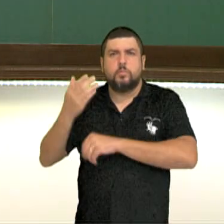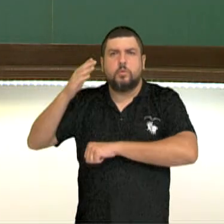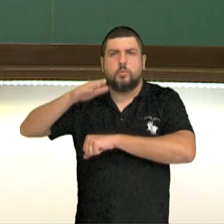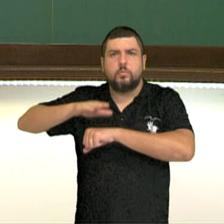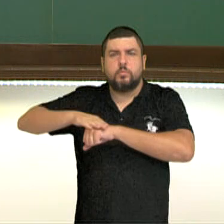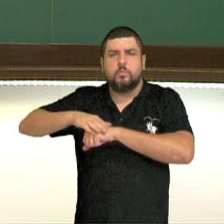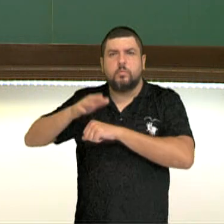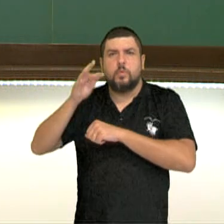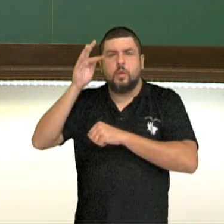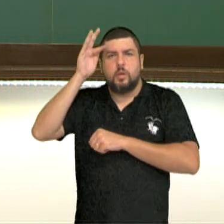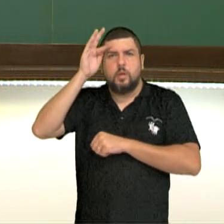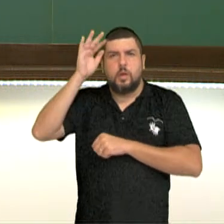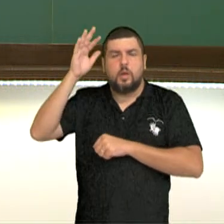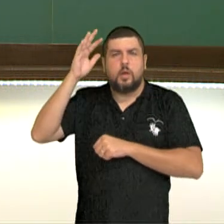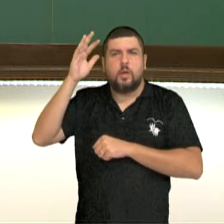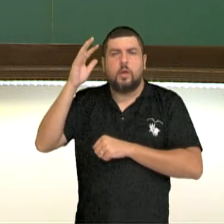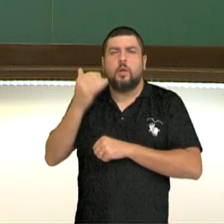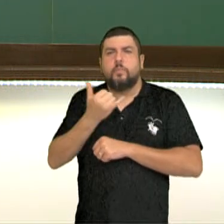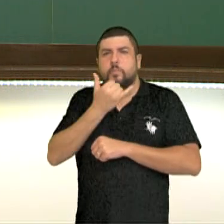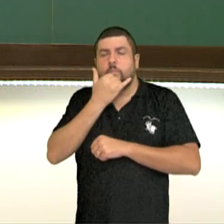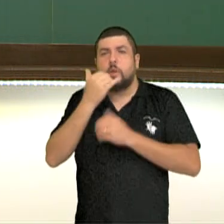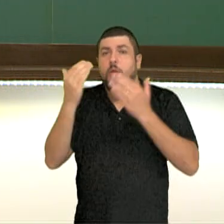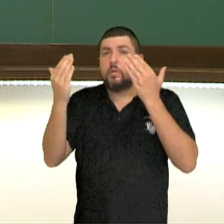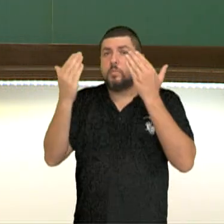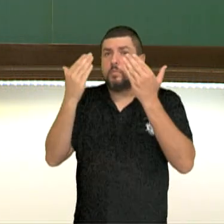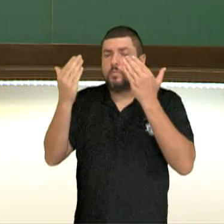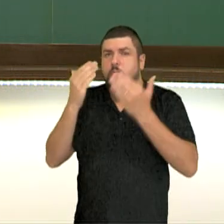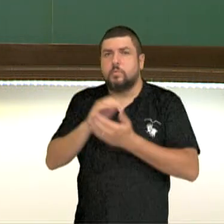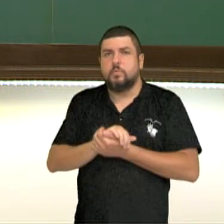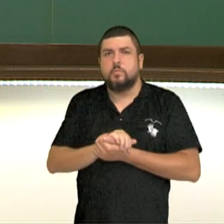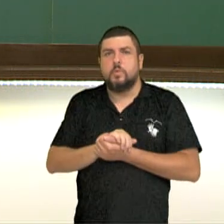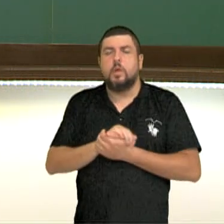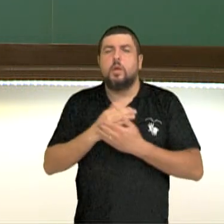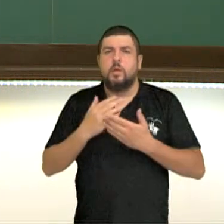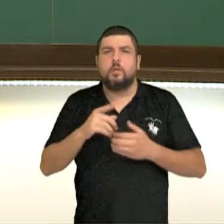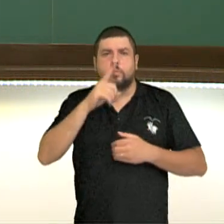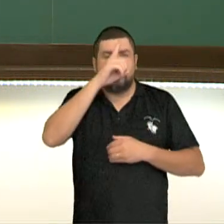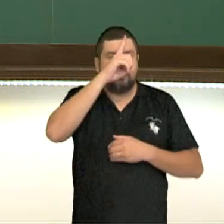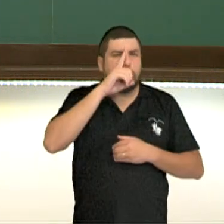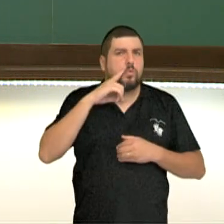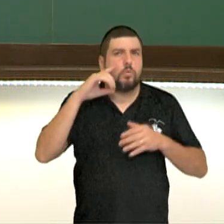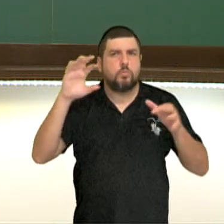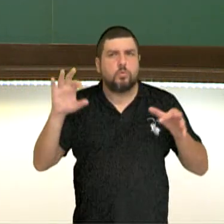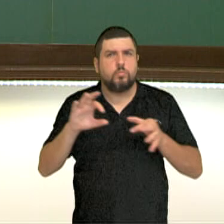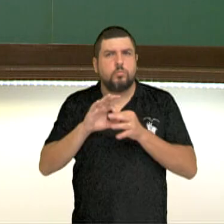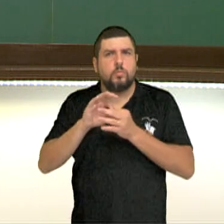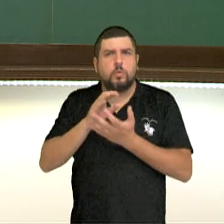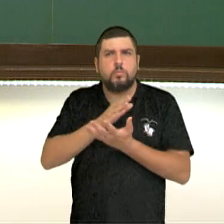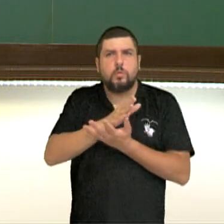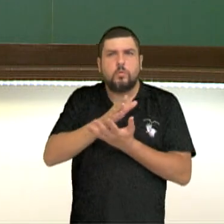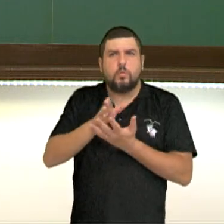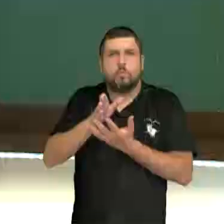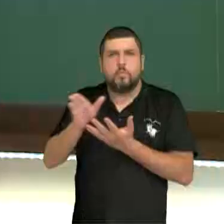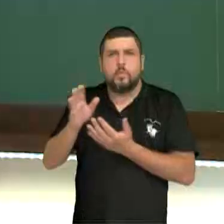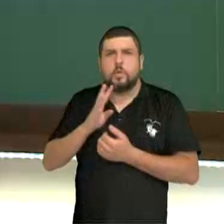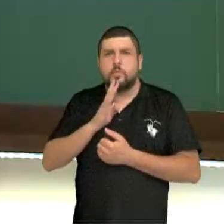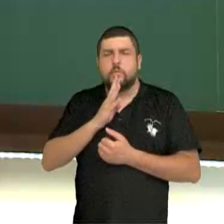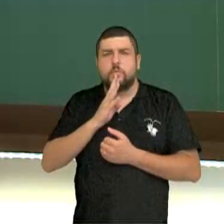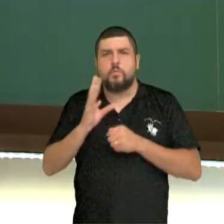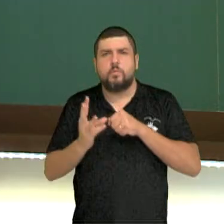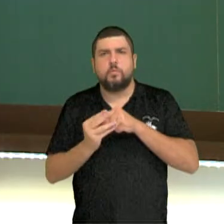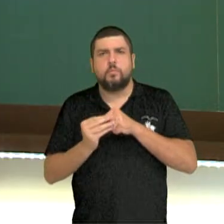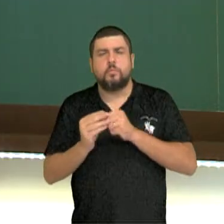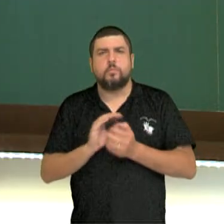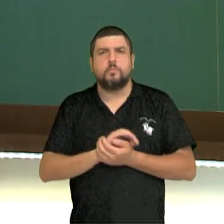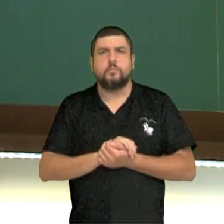Muito bacana, né, então, essas relações todas que Durkheim tinha com outras áreas do conhecimento também. Qual que é o método de Durkheim, então,